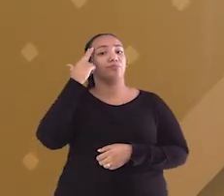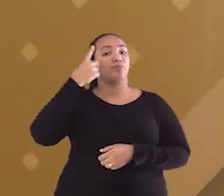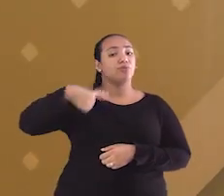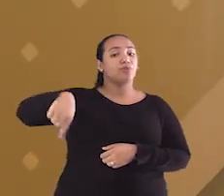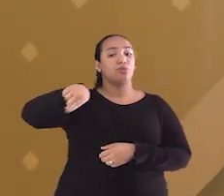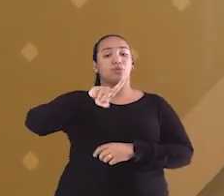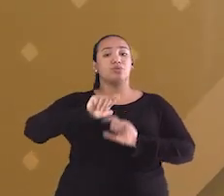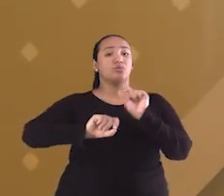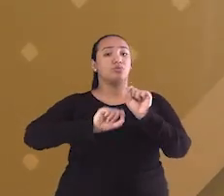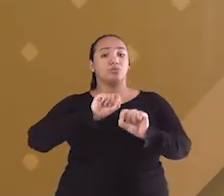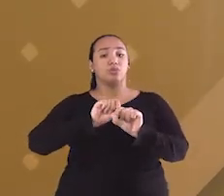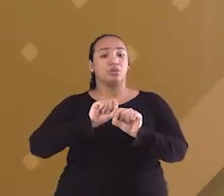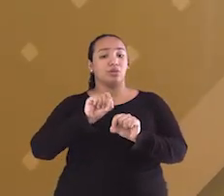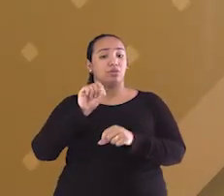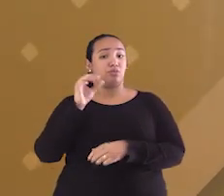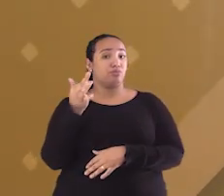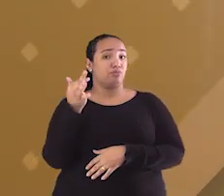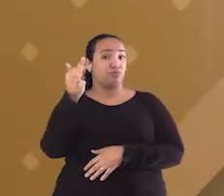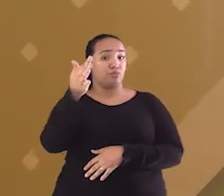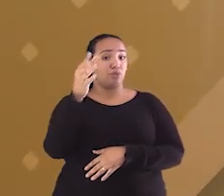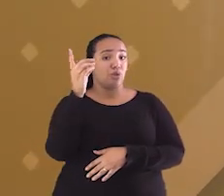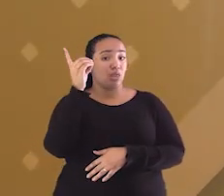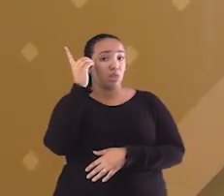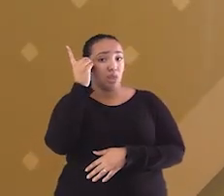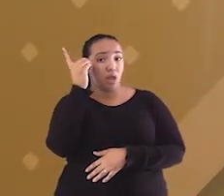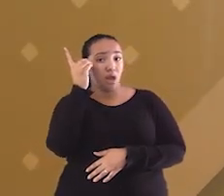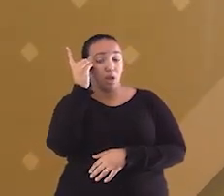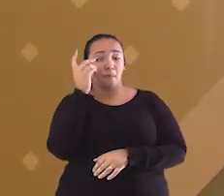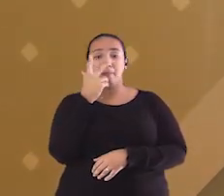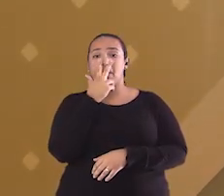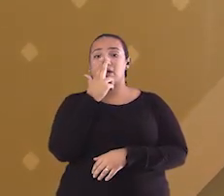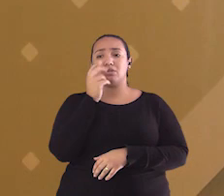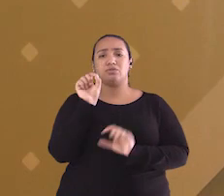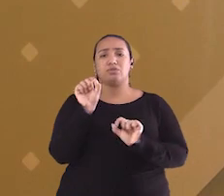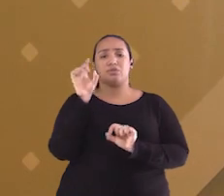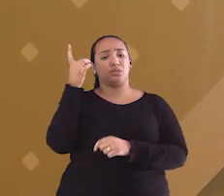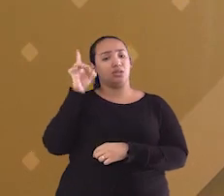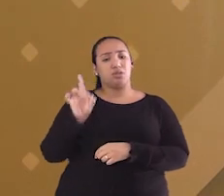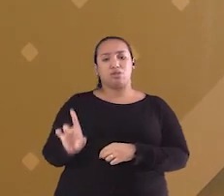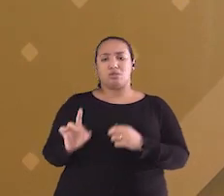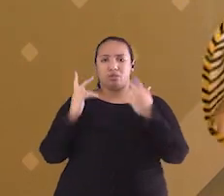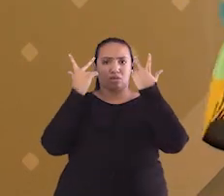um dia a síndrome de Down seja vista como uma deficiência comum,